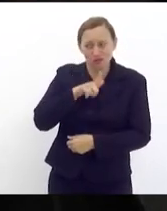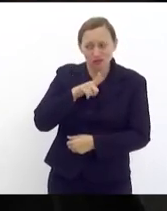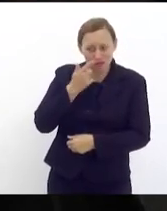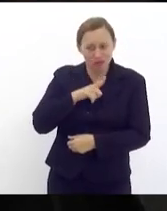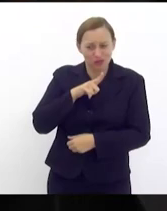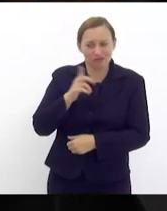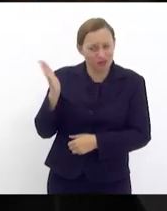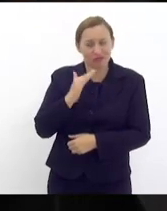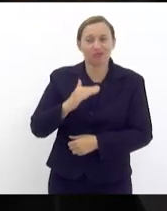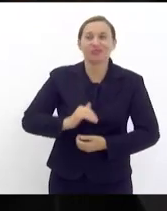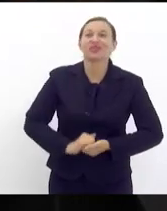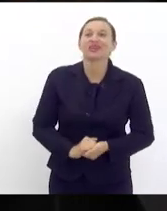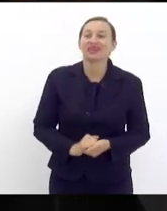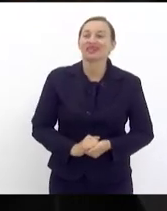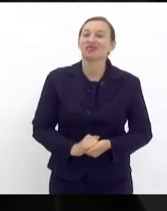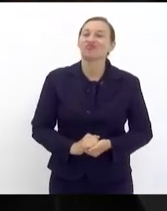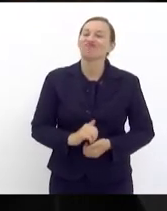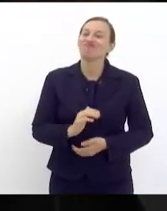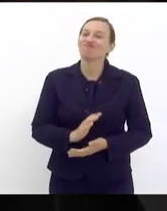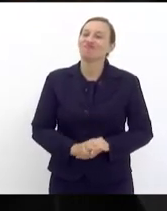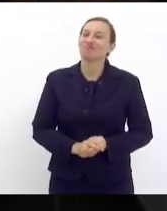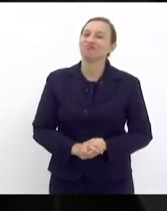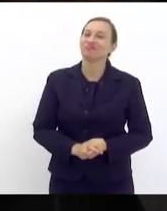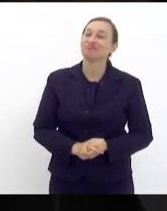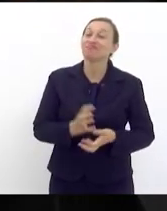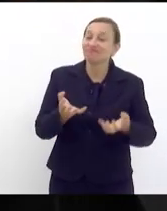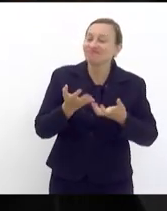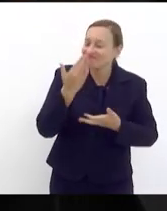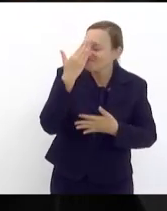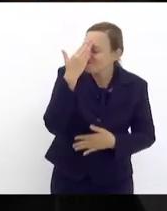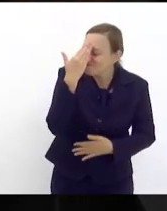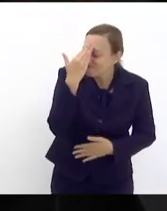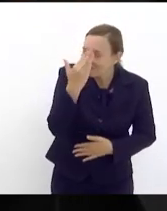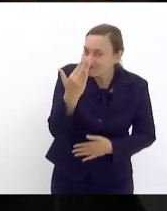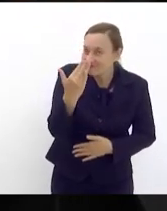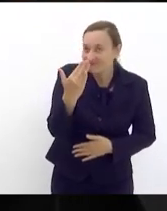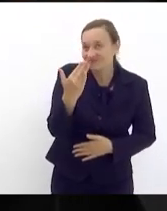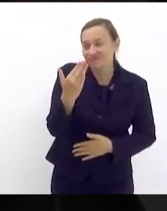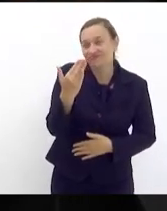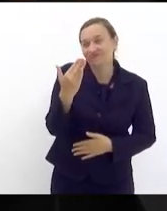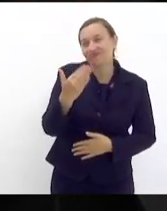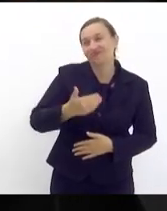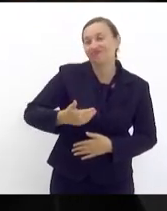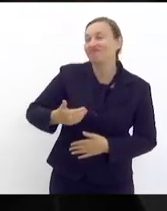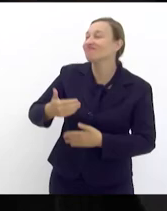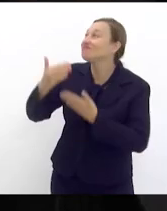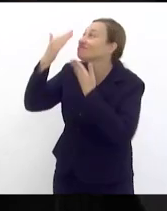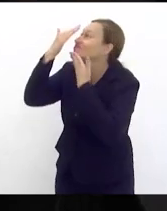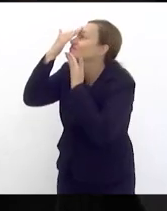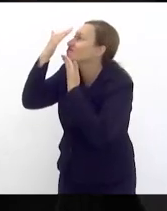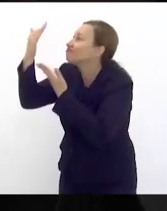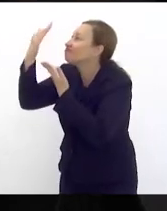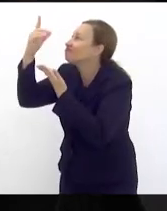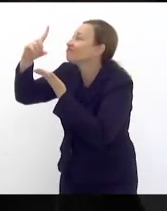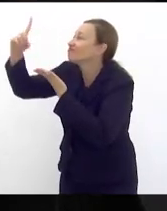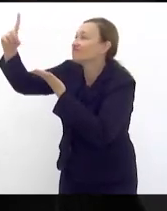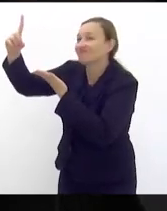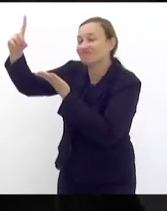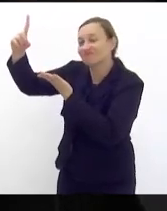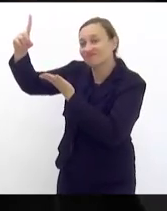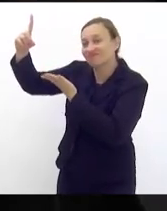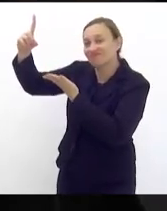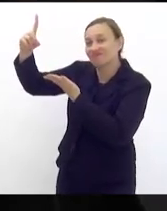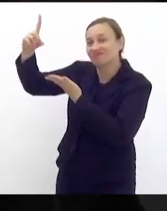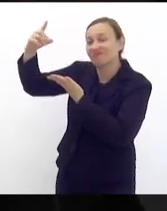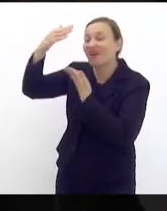lá. Quero de coração agradecer, primeiro a Deus, acima de tudo,